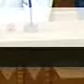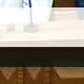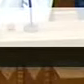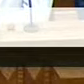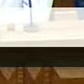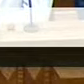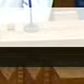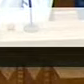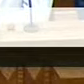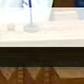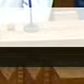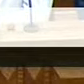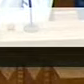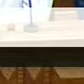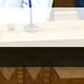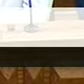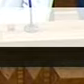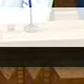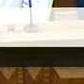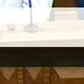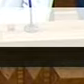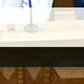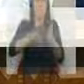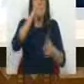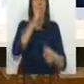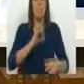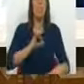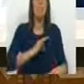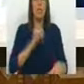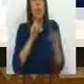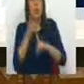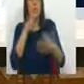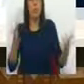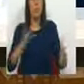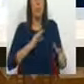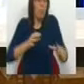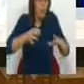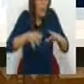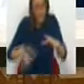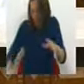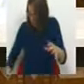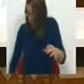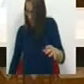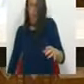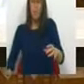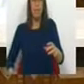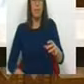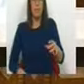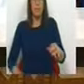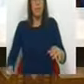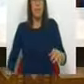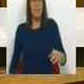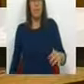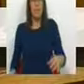Obrigada, Sra. Presidente. Cumprimentar o Sr. Ministro, os Srs. Secretários de Estado, os Srs. Deputados e deputadas. Não sei se o